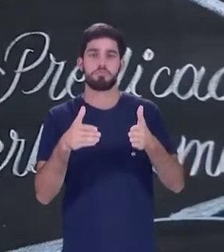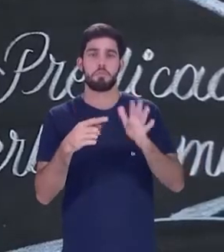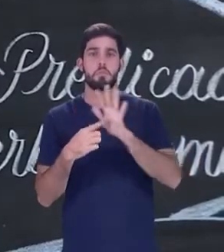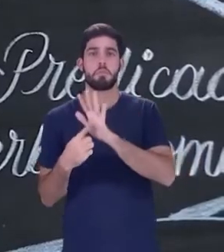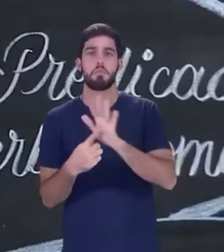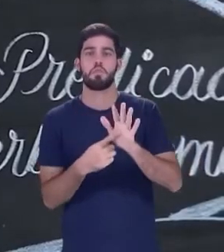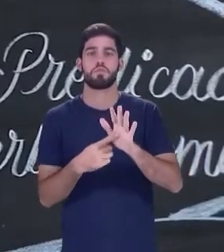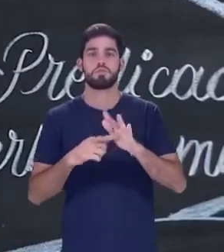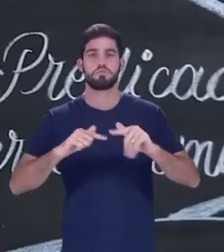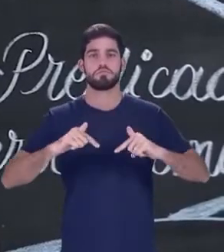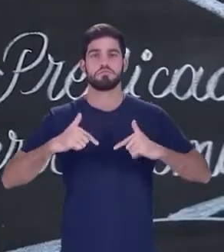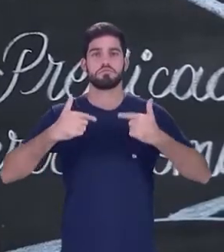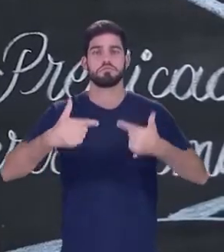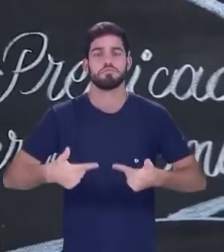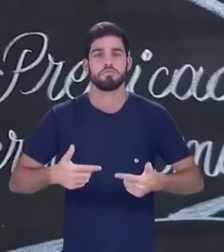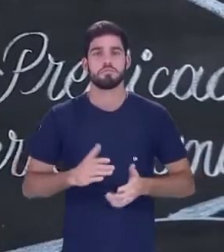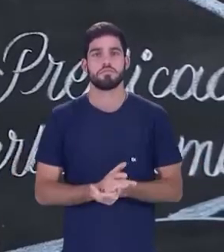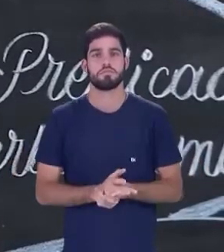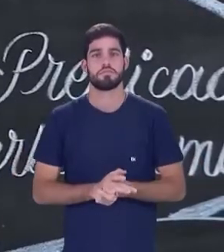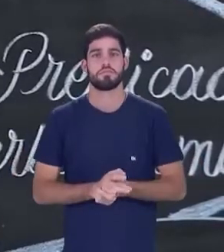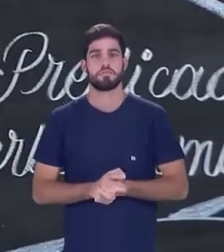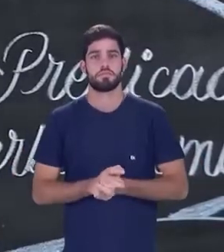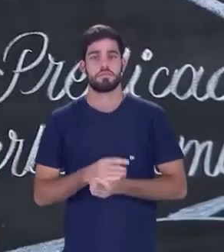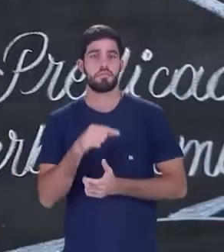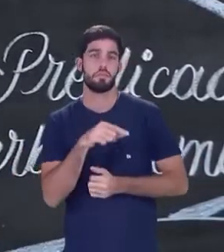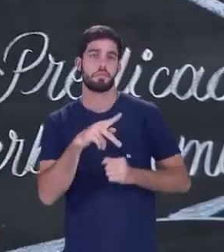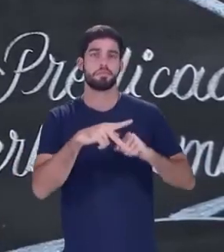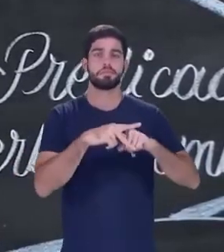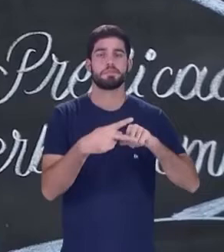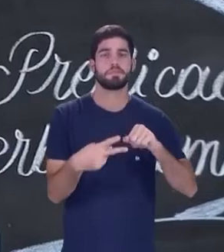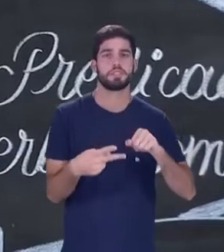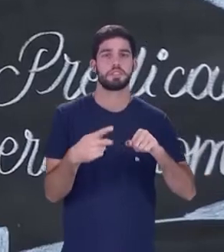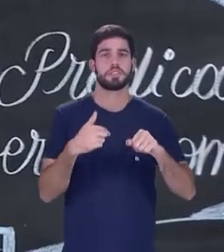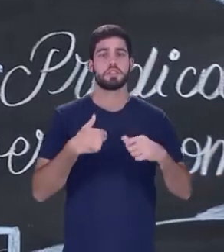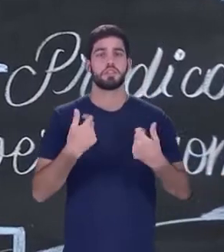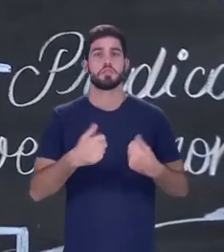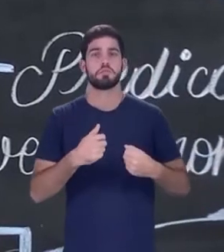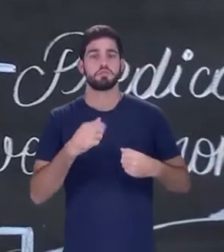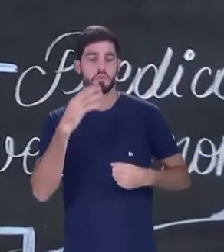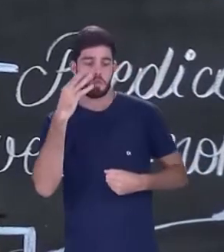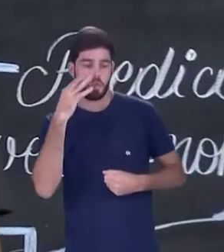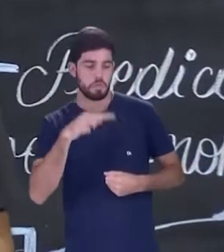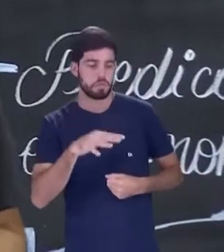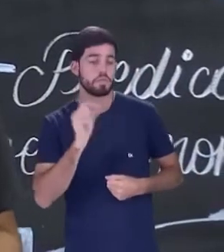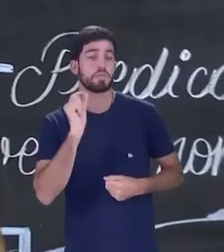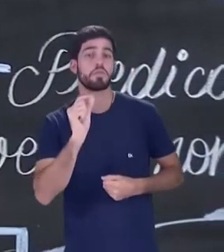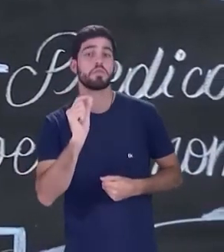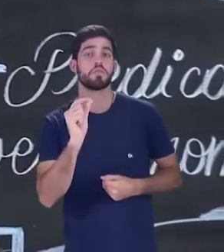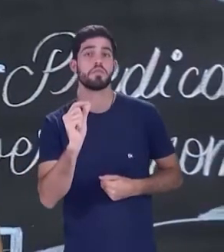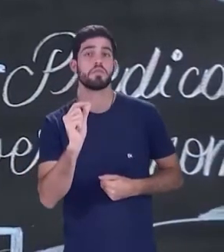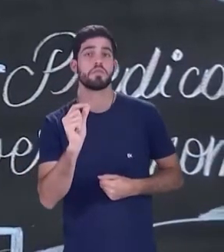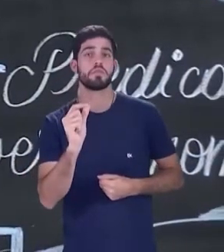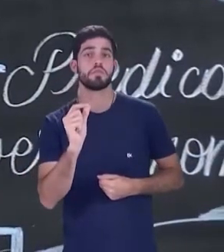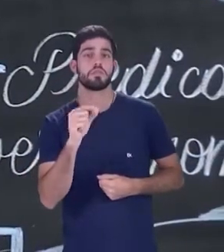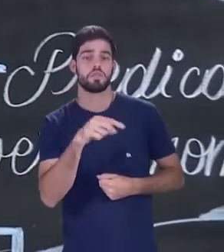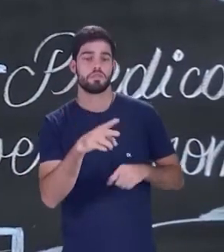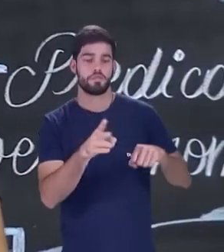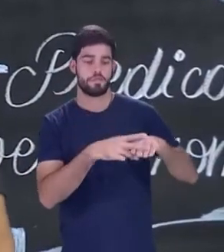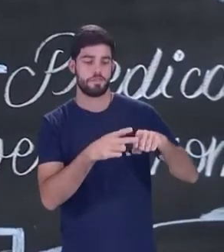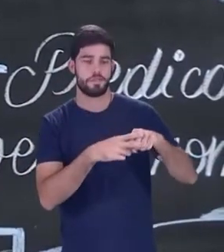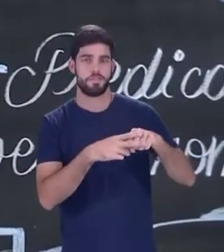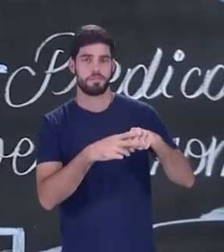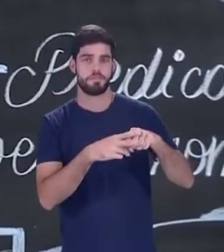indicam ação. Nesse tipo de predicado, eu preciso observar desde já se os verbos que centralizam essa